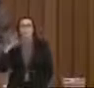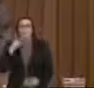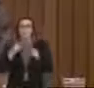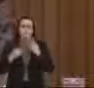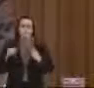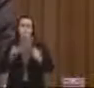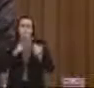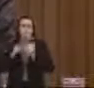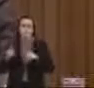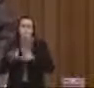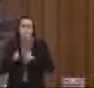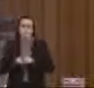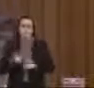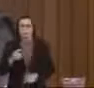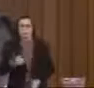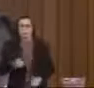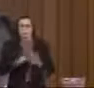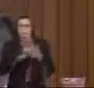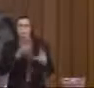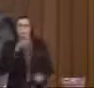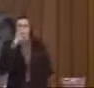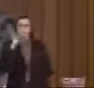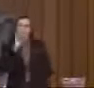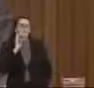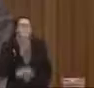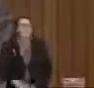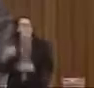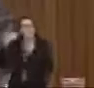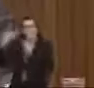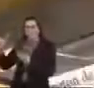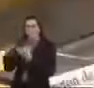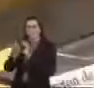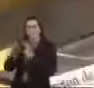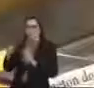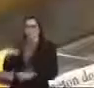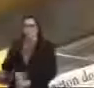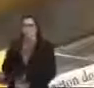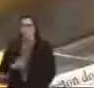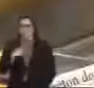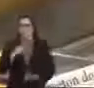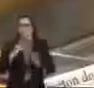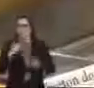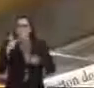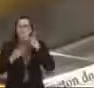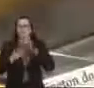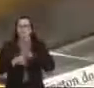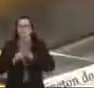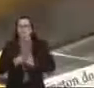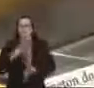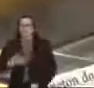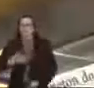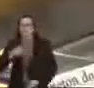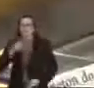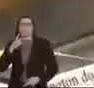Curso. Deputado Vinícius, mais uma vez, muito obrigado por me conceder uma parte. Eu já havia falado durante o meu pronunciamento. Mas eu quero só deixar bem